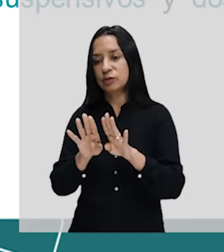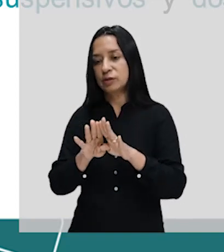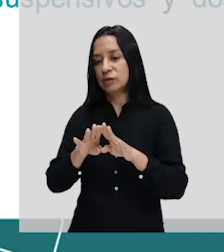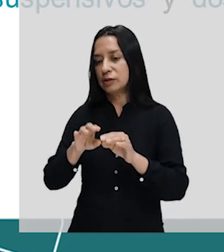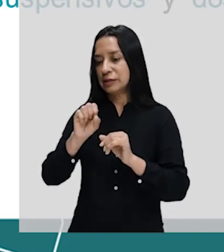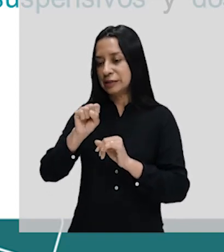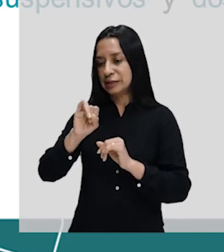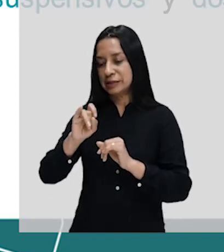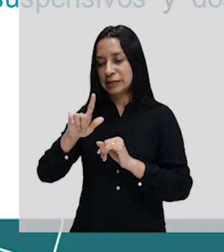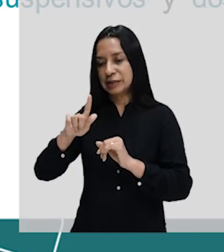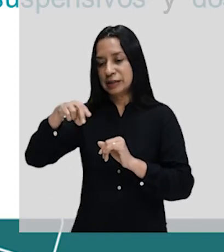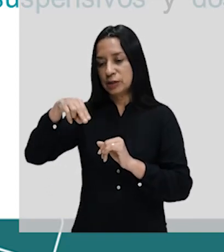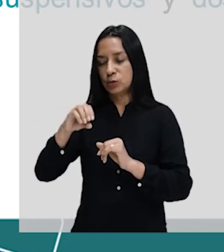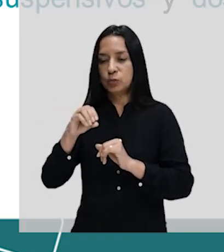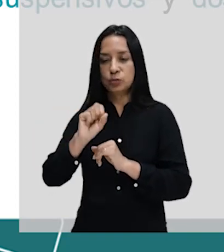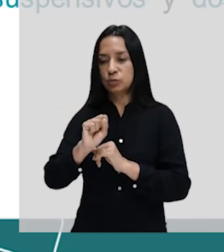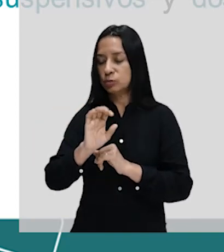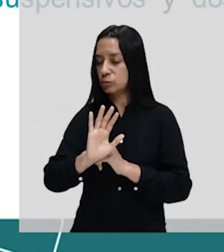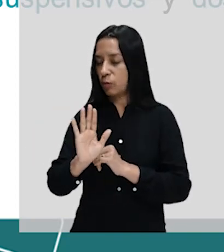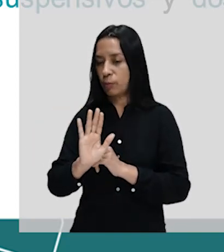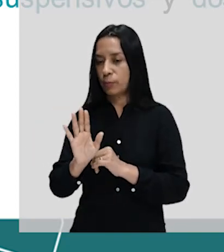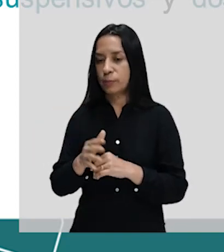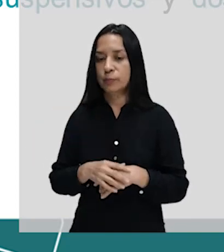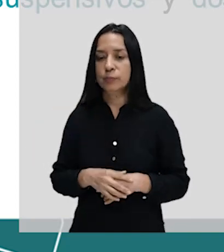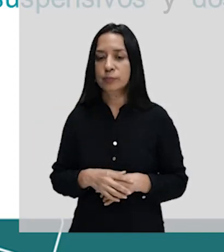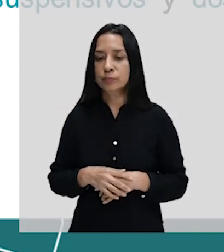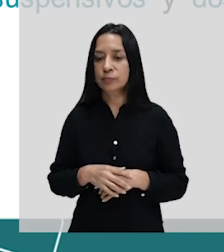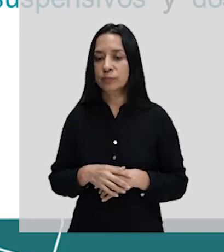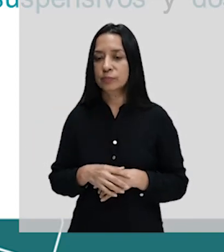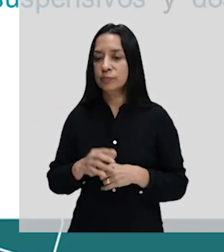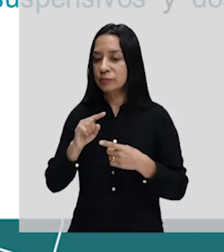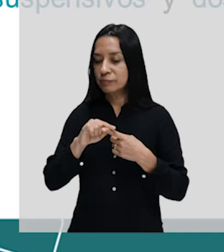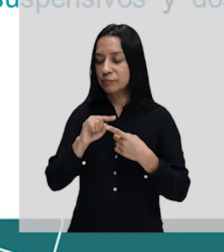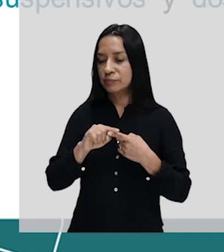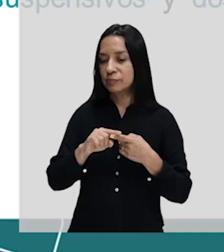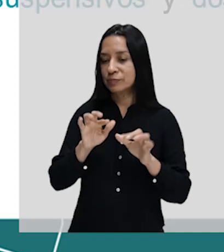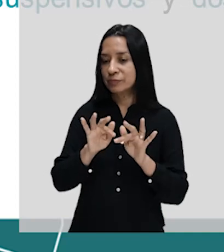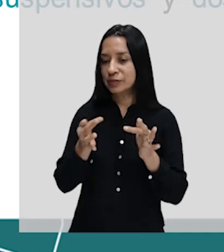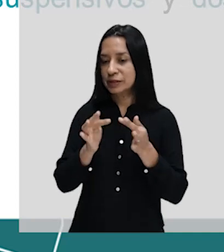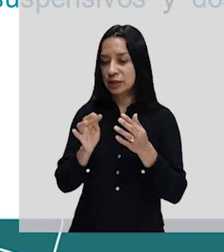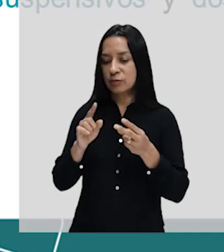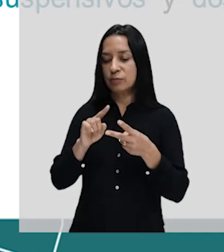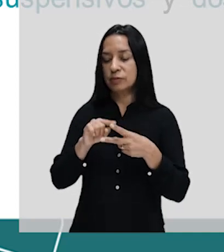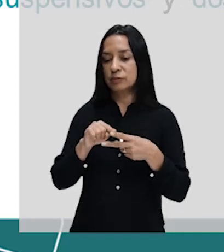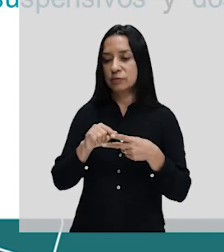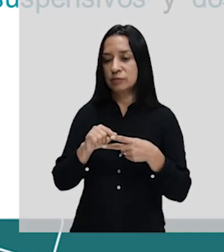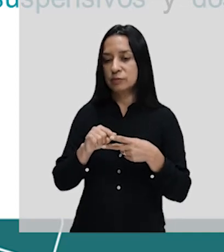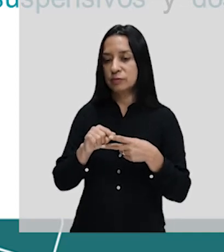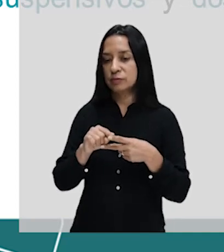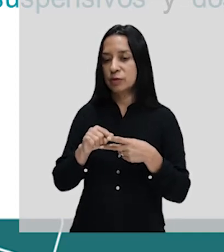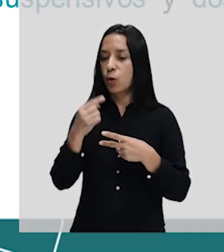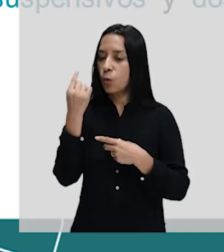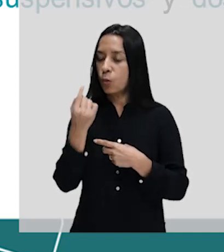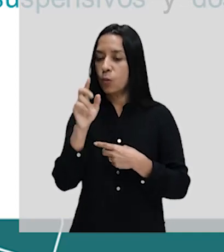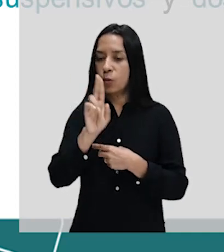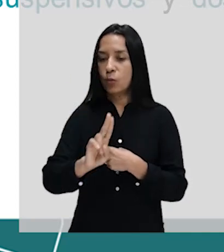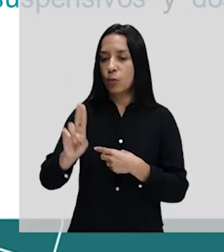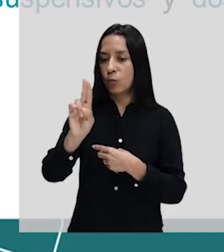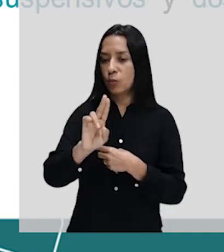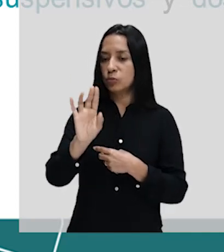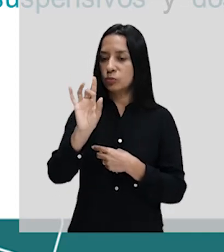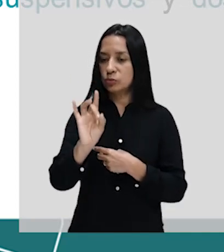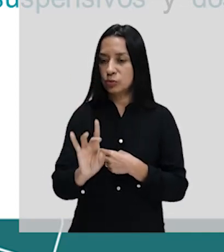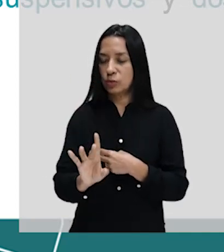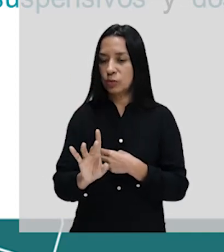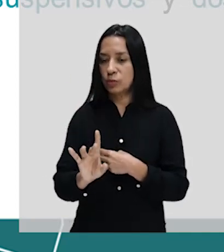signo. Tem essas 2 nomenclaturas. Os signos simples são aqueles que, por uma utilização